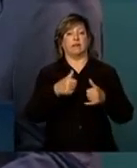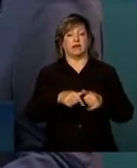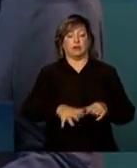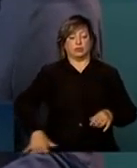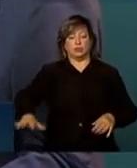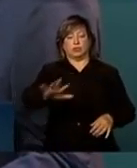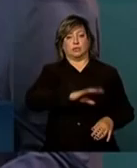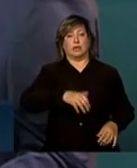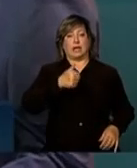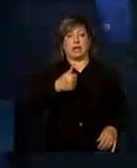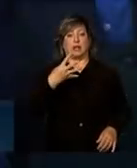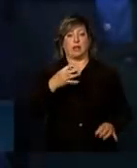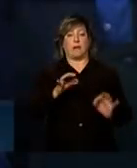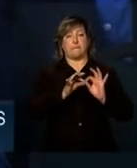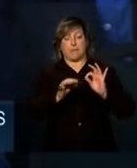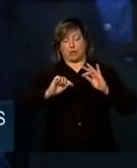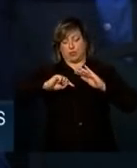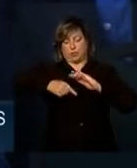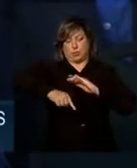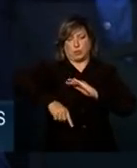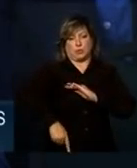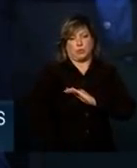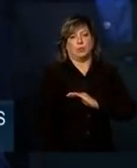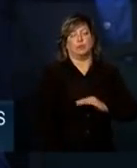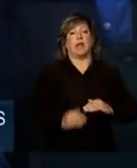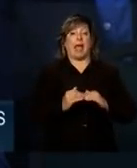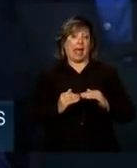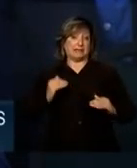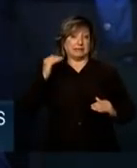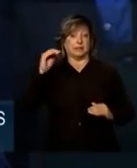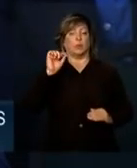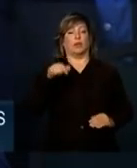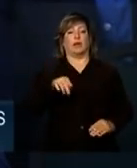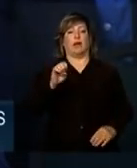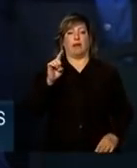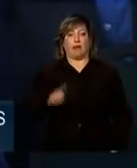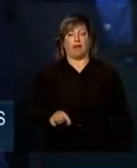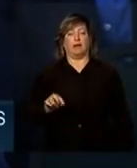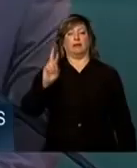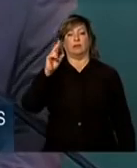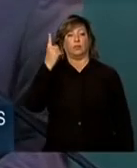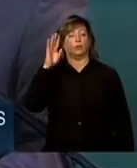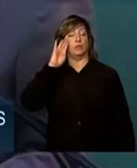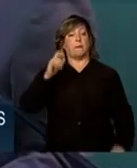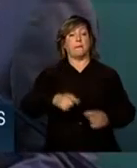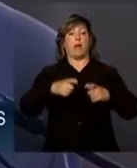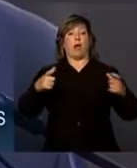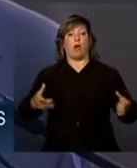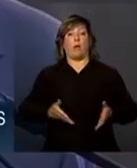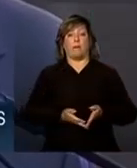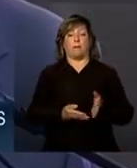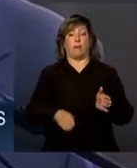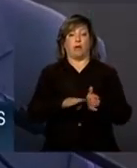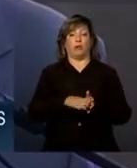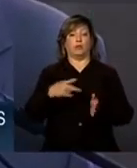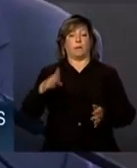de 14 metros de profundidade, acima do que é e representa um dos maiores portos do Brasil, que é o Porto de